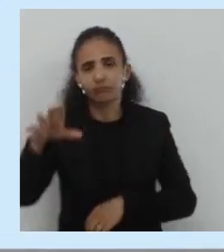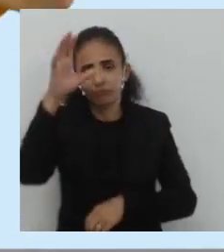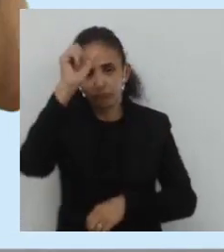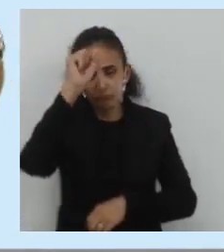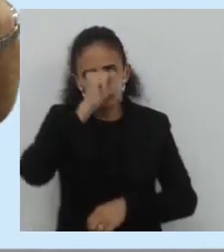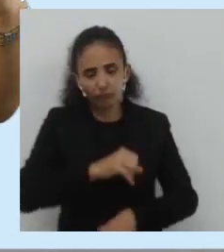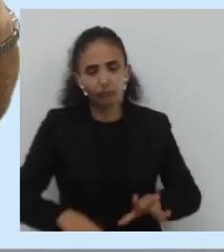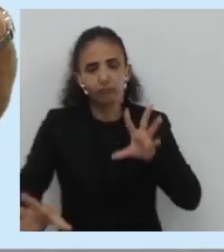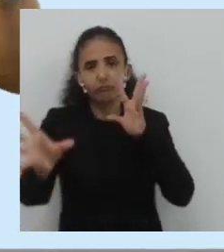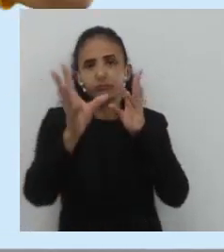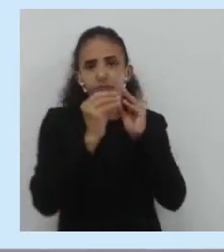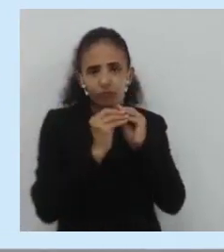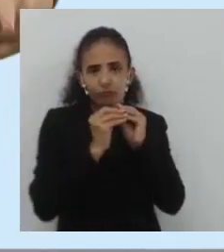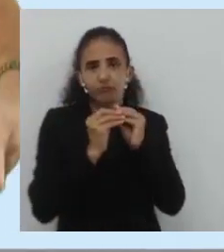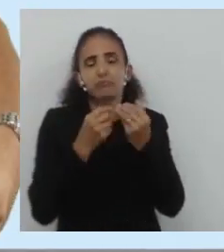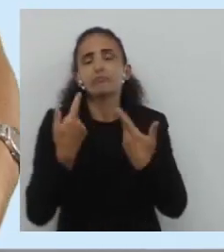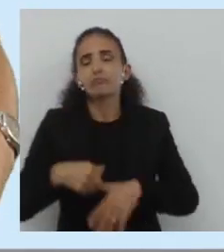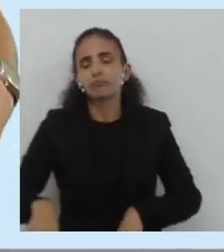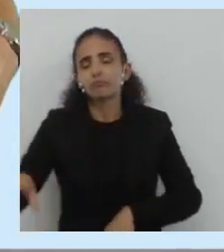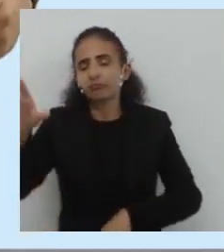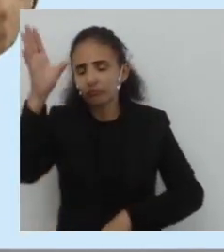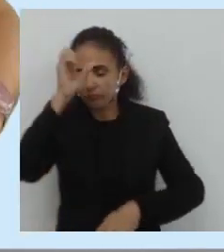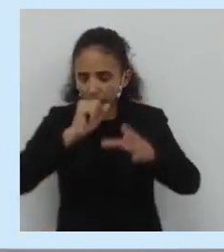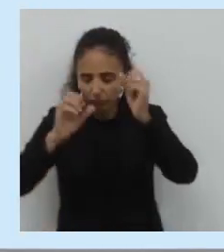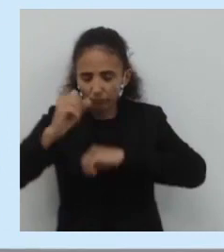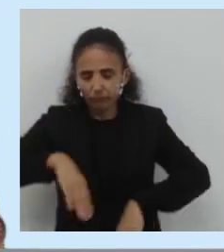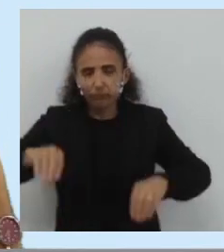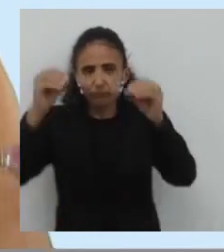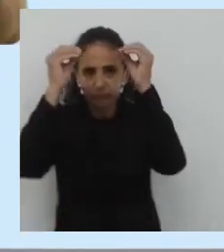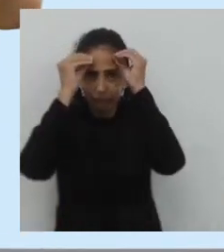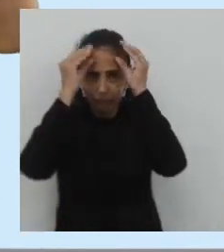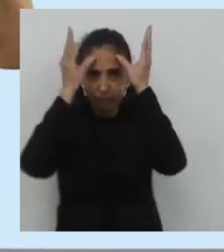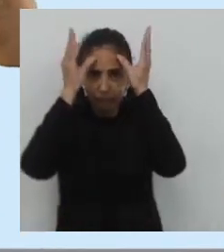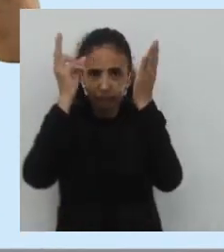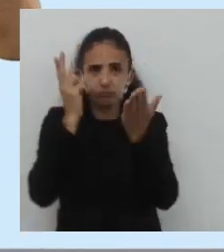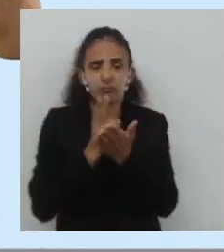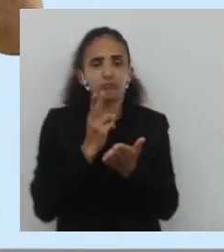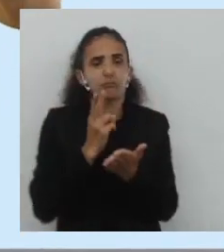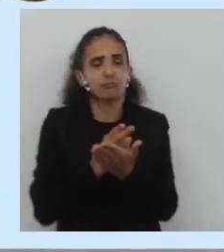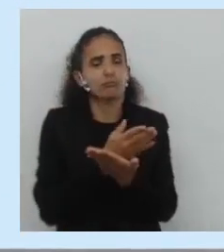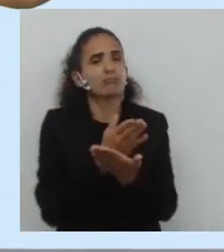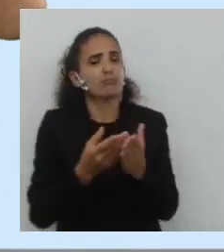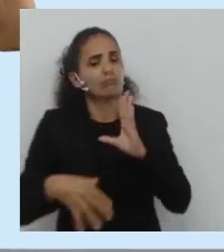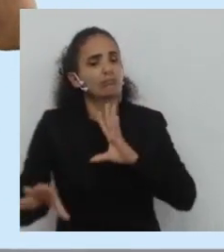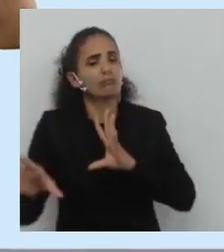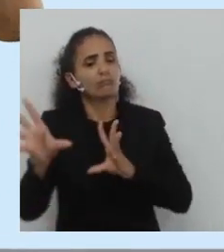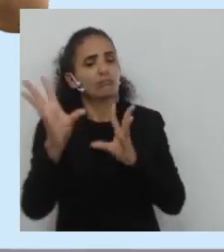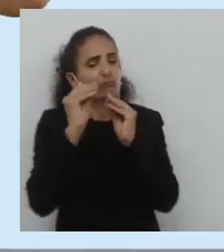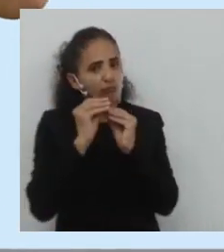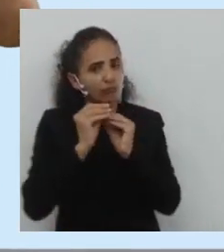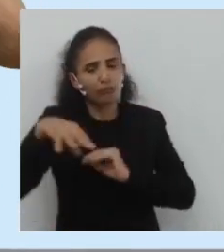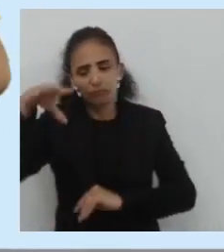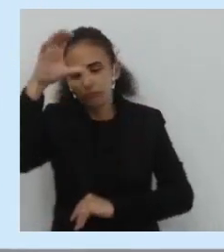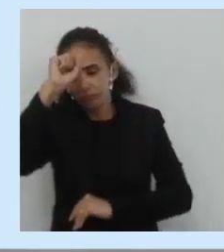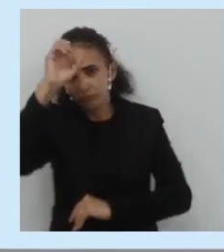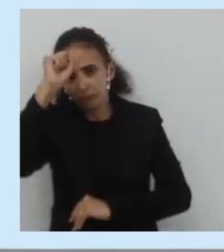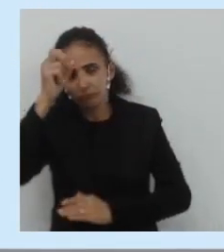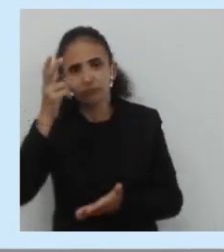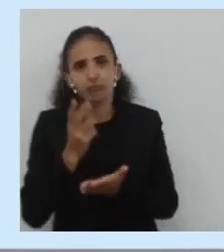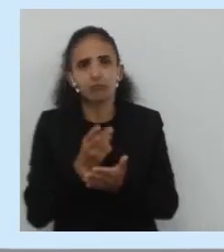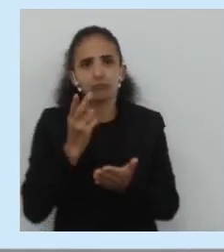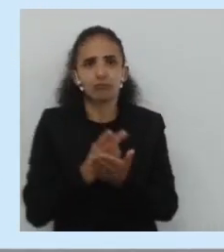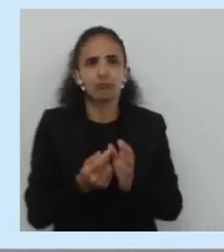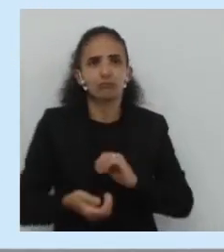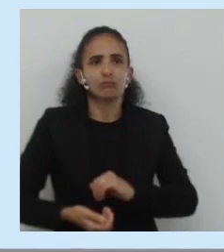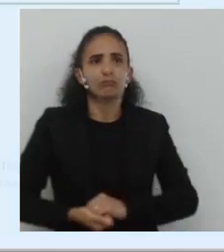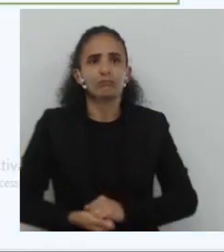na memorização quanto a aprendizagem. Então, tomada de nota, resumo, aprendizagem.